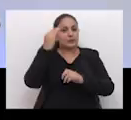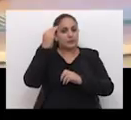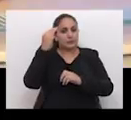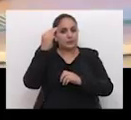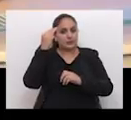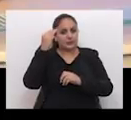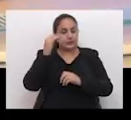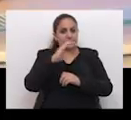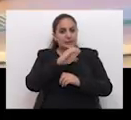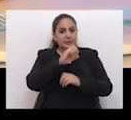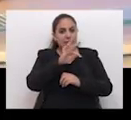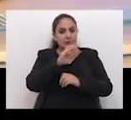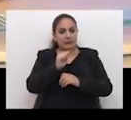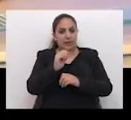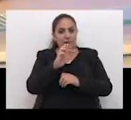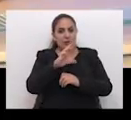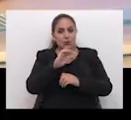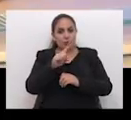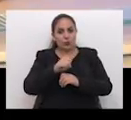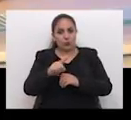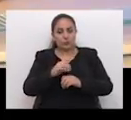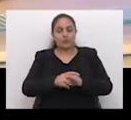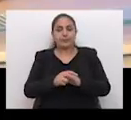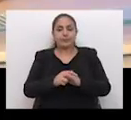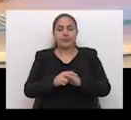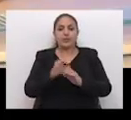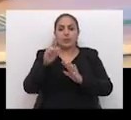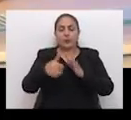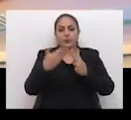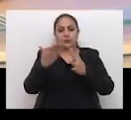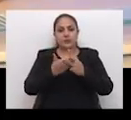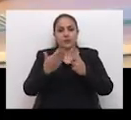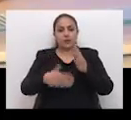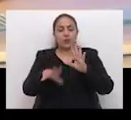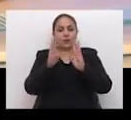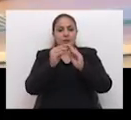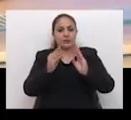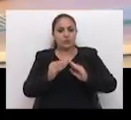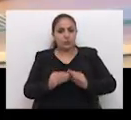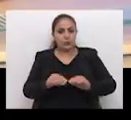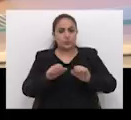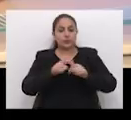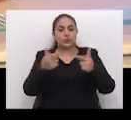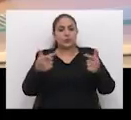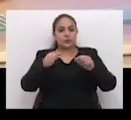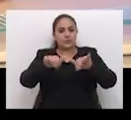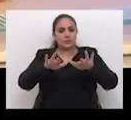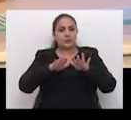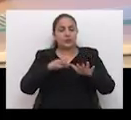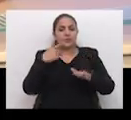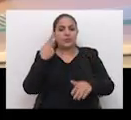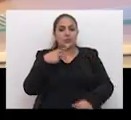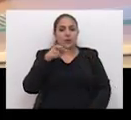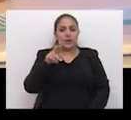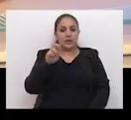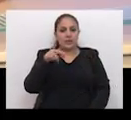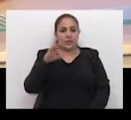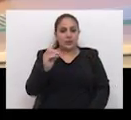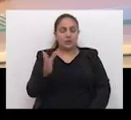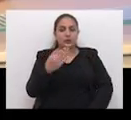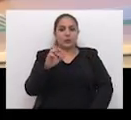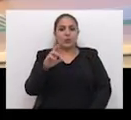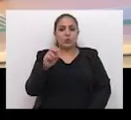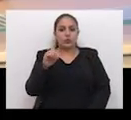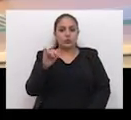Sul. E no segundo bloco, nas reprises do ano passado, um resumo dos grandes expedientes de Renato Tchequer